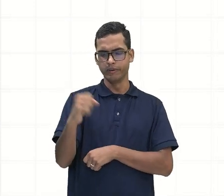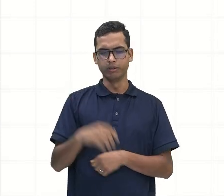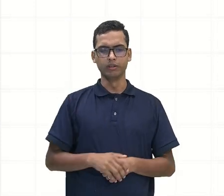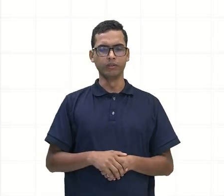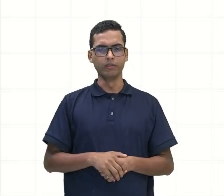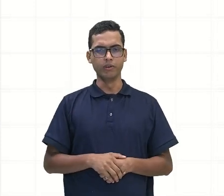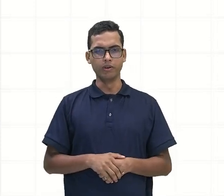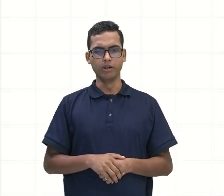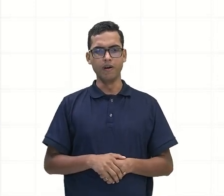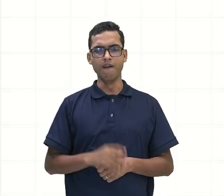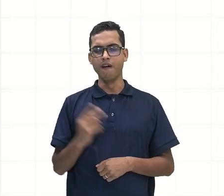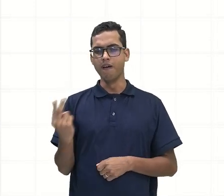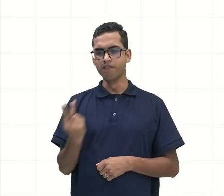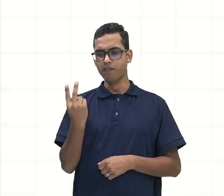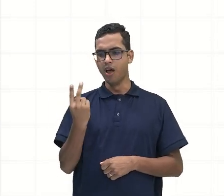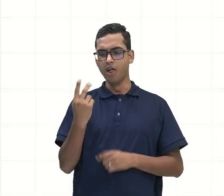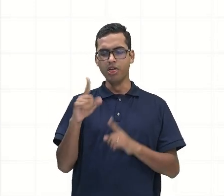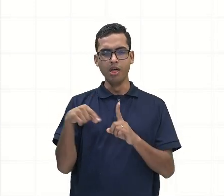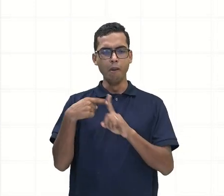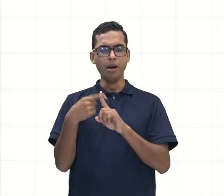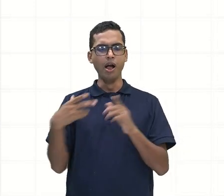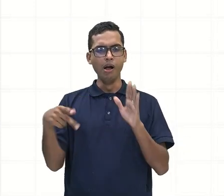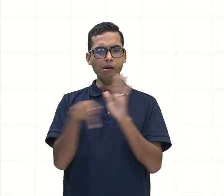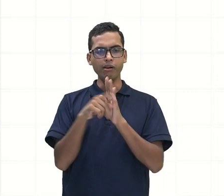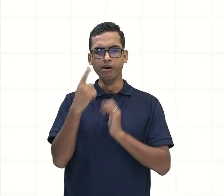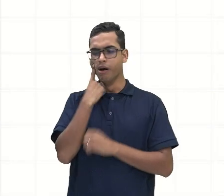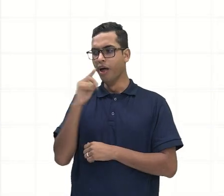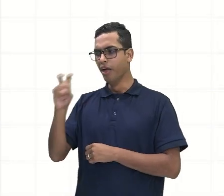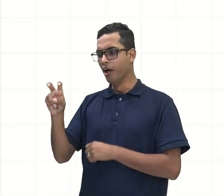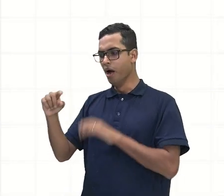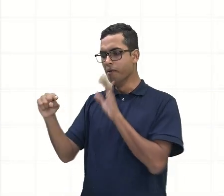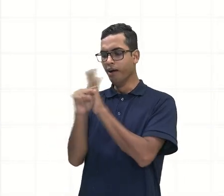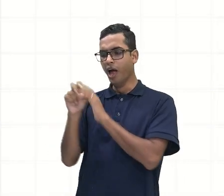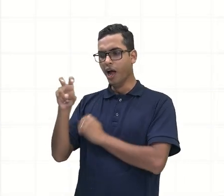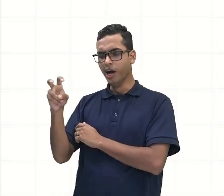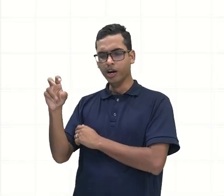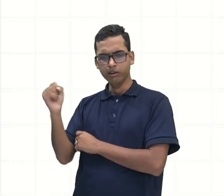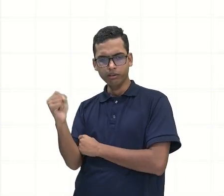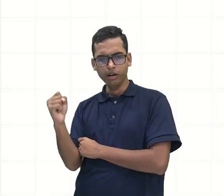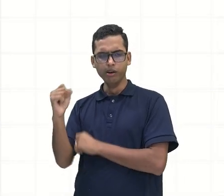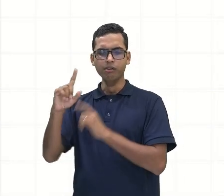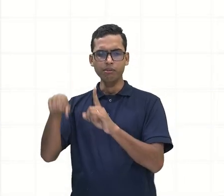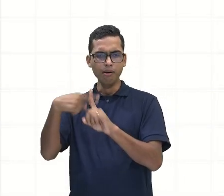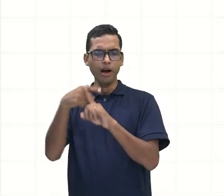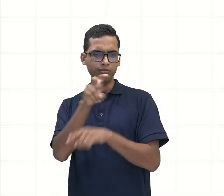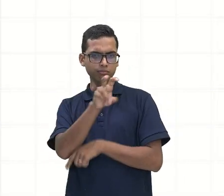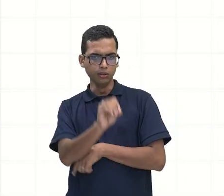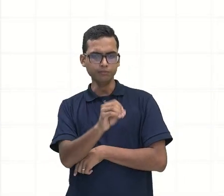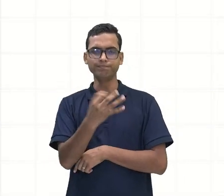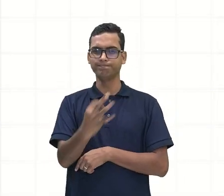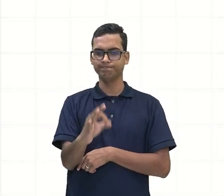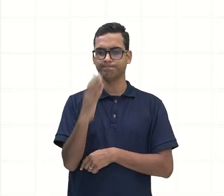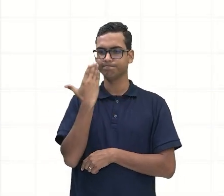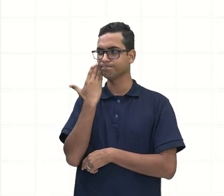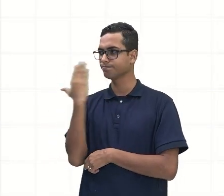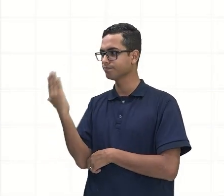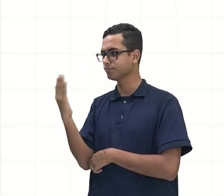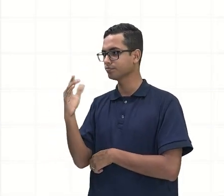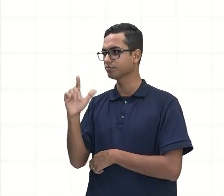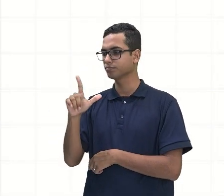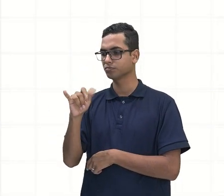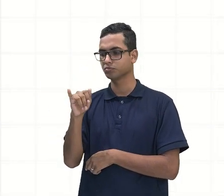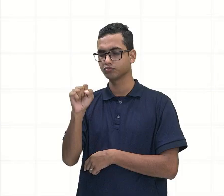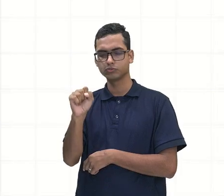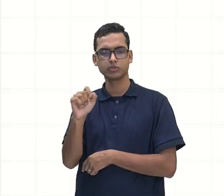sinal, o maior valor, é o 58. Então, vai ficar menos 8. Então, Laís obteve menos